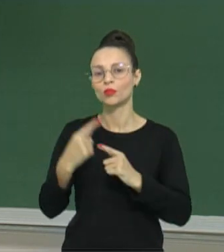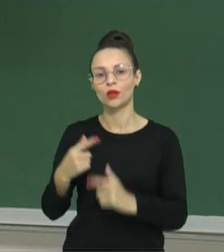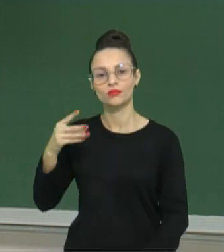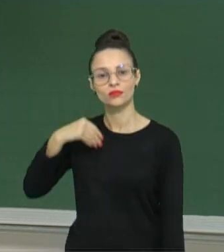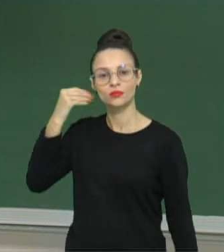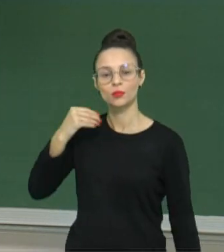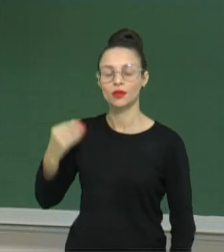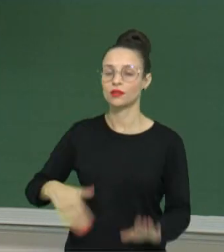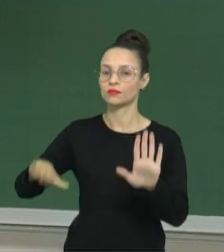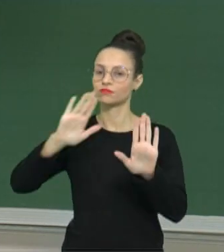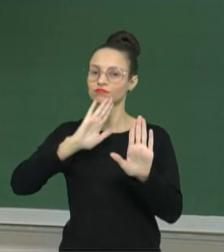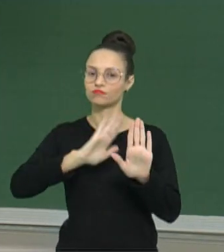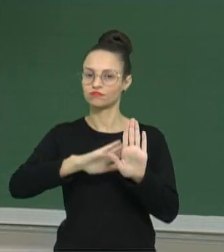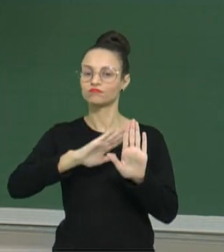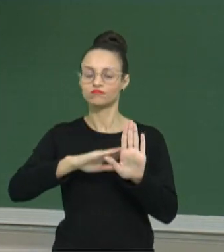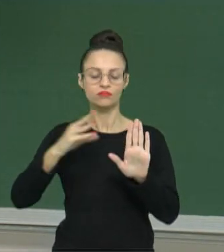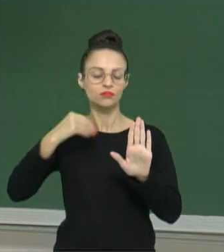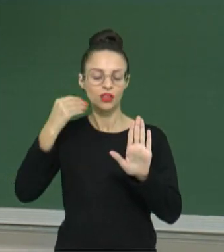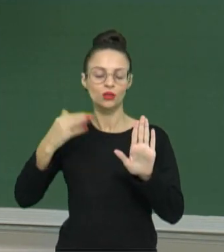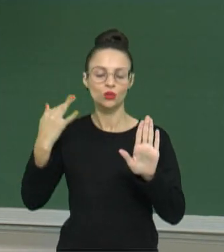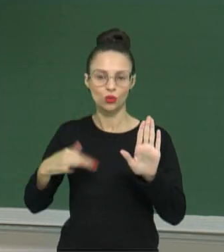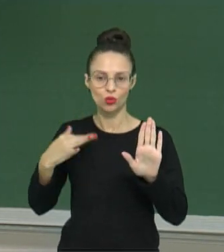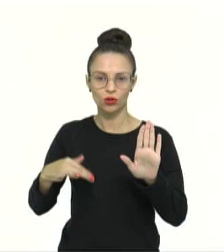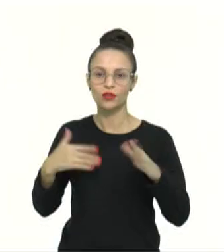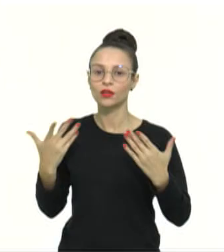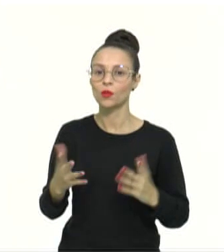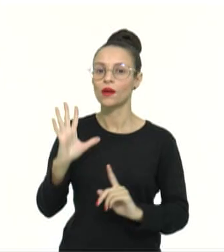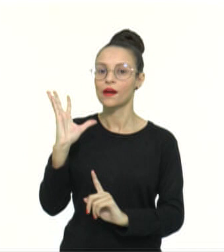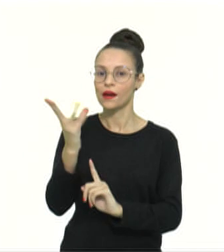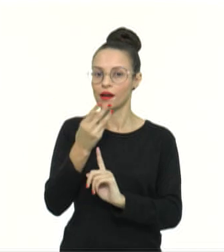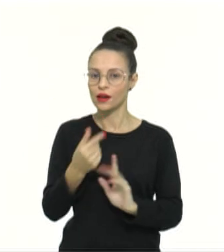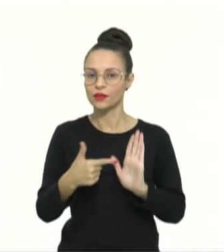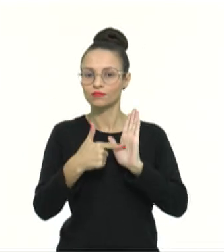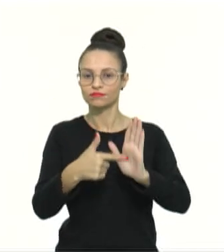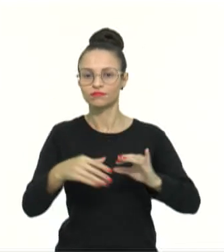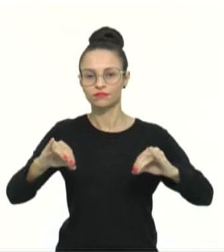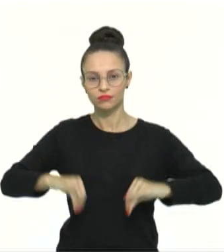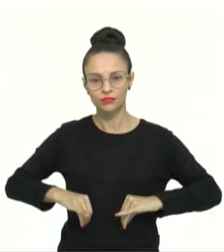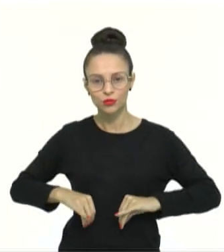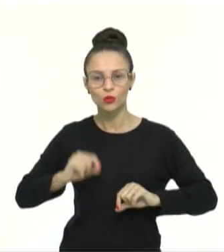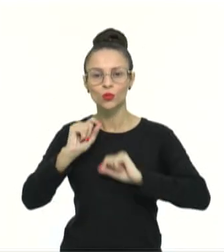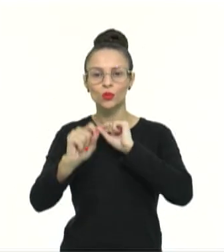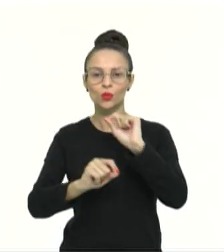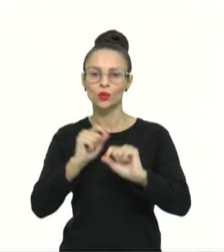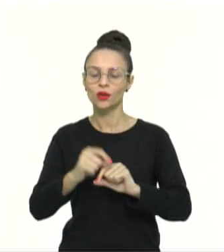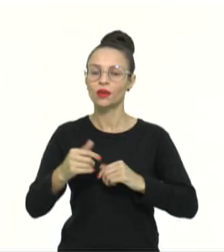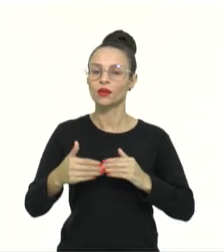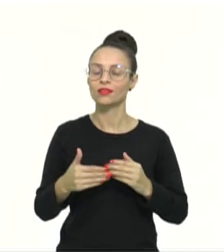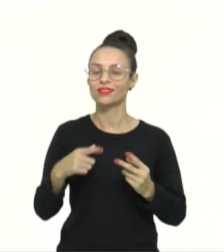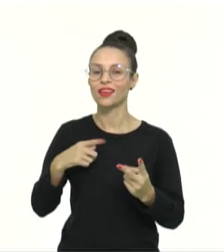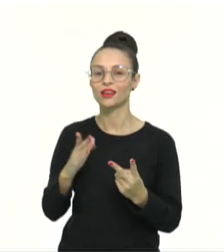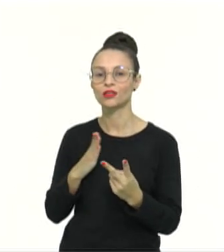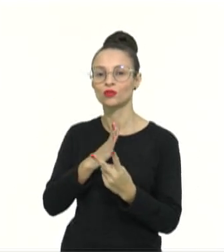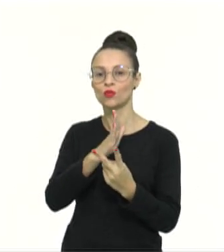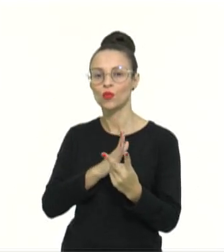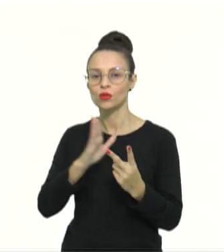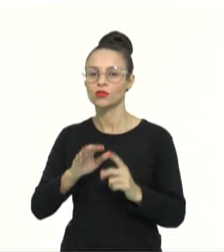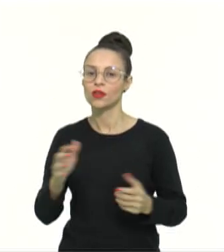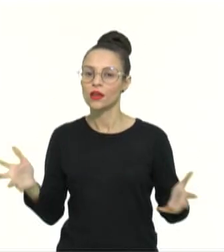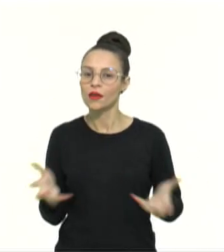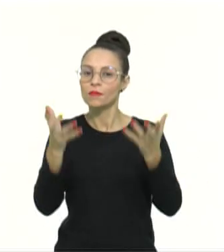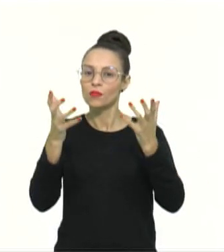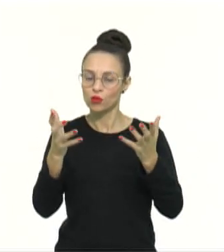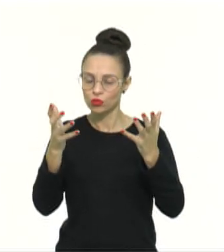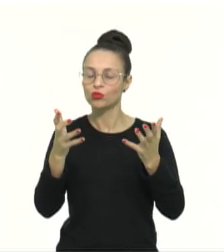dor que está por trás de tudo isso. E a arte trágica, ela se constituiu, então, a partir de dois impulsos artísticos que